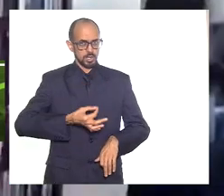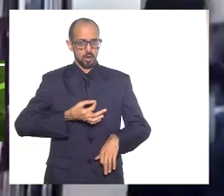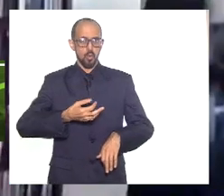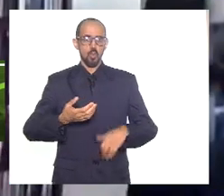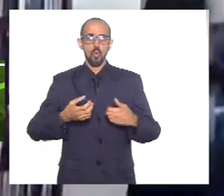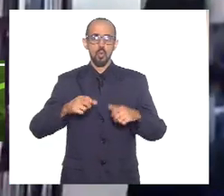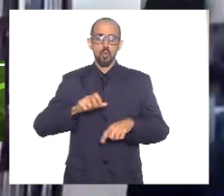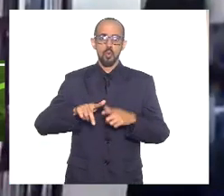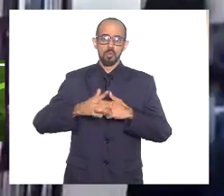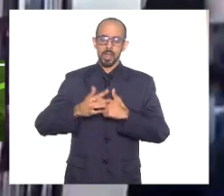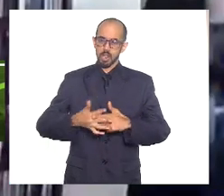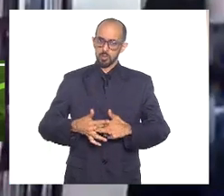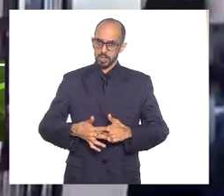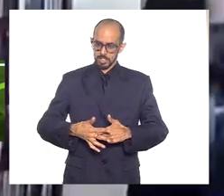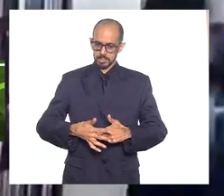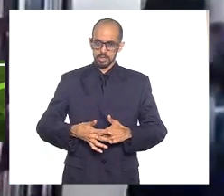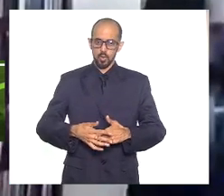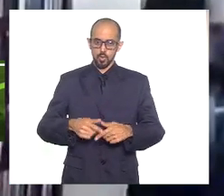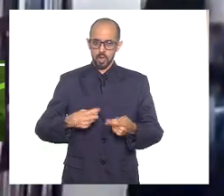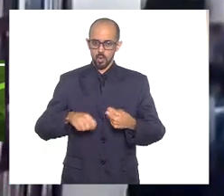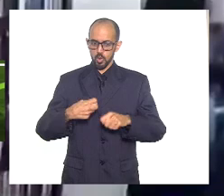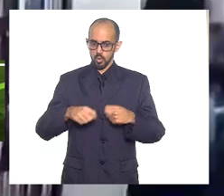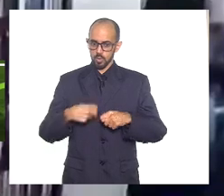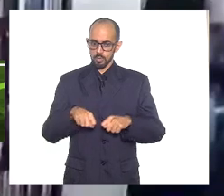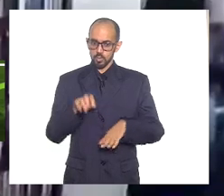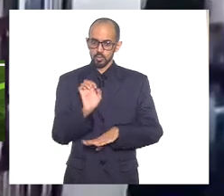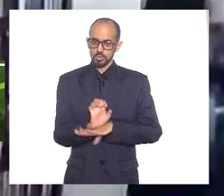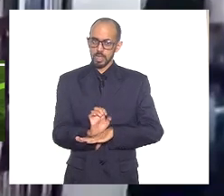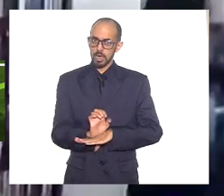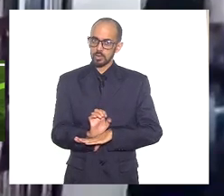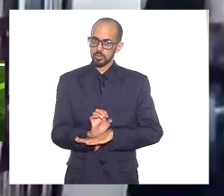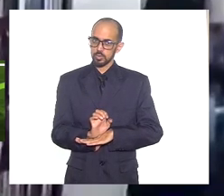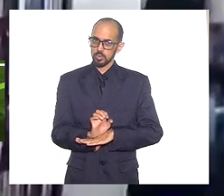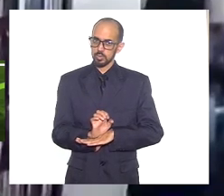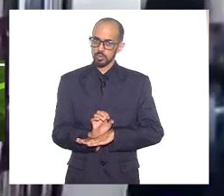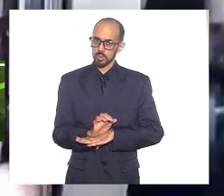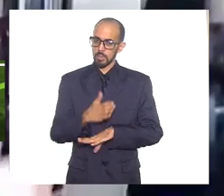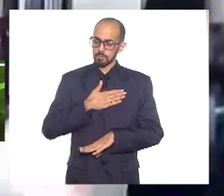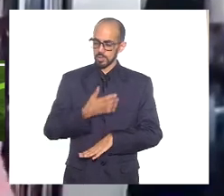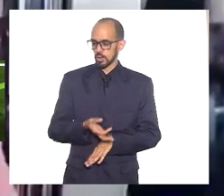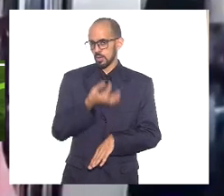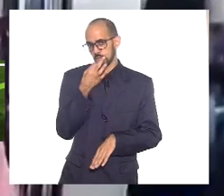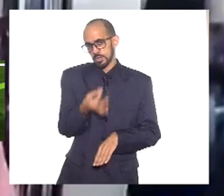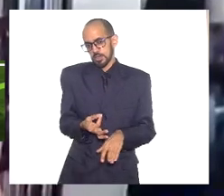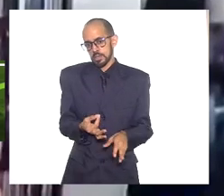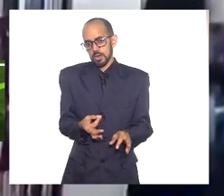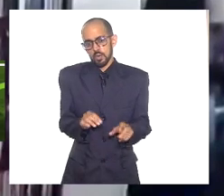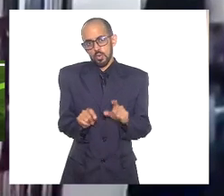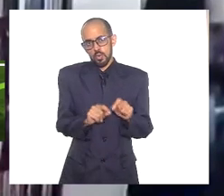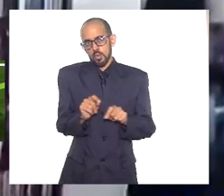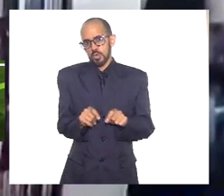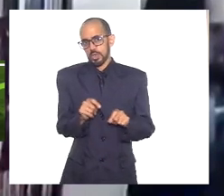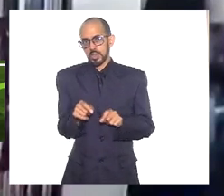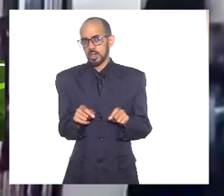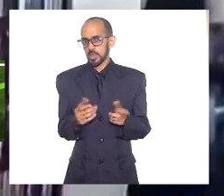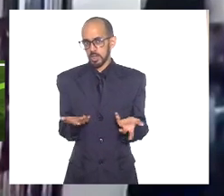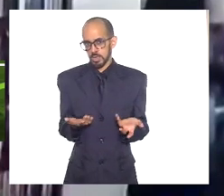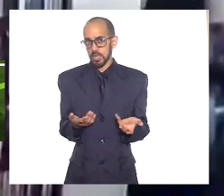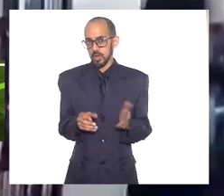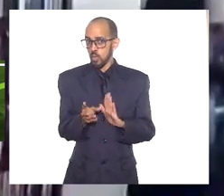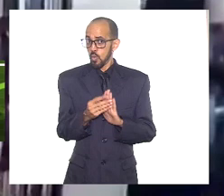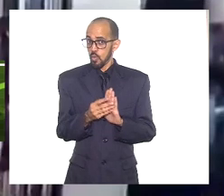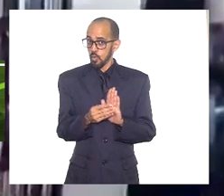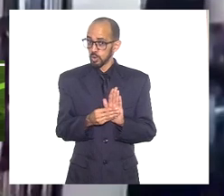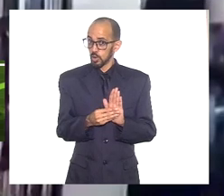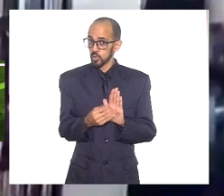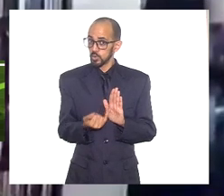recuperação econômica do estado do Rio de Janeiro, eu acho que uma das componentes